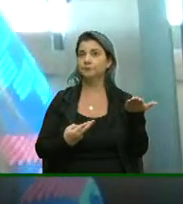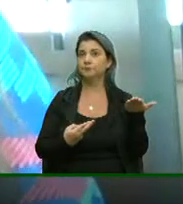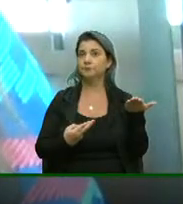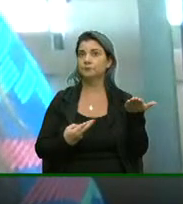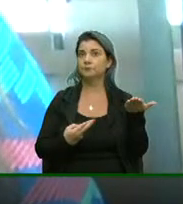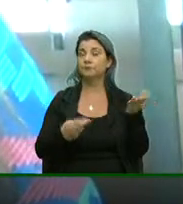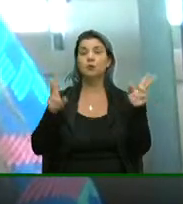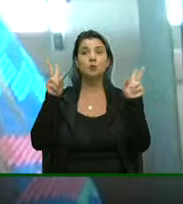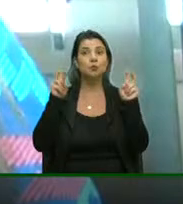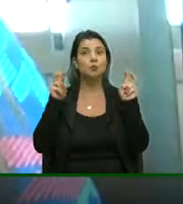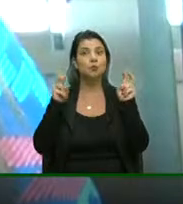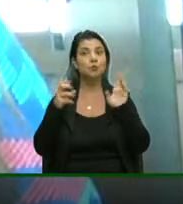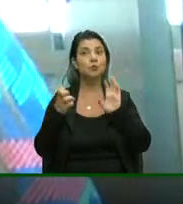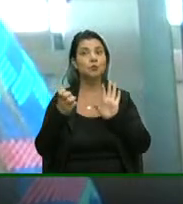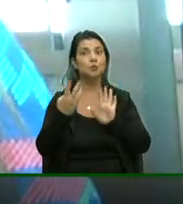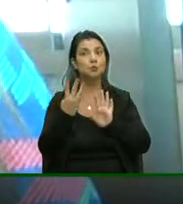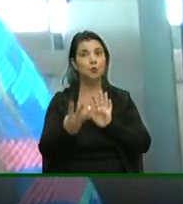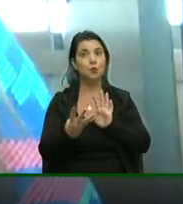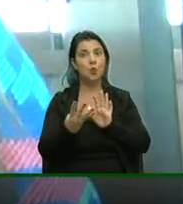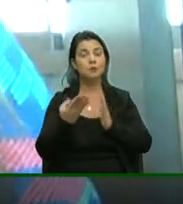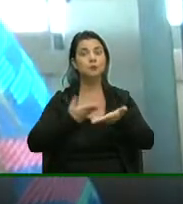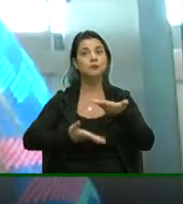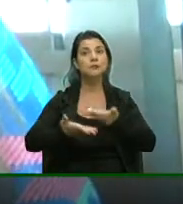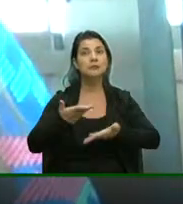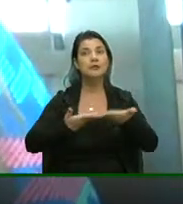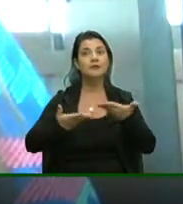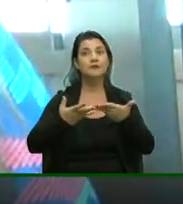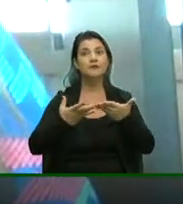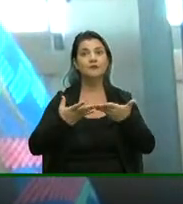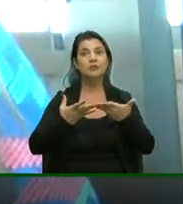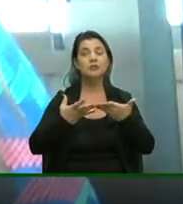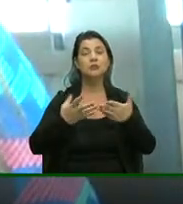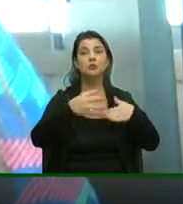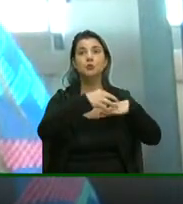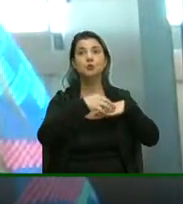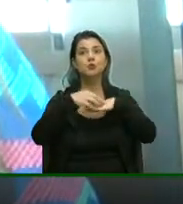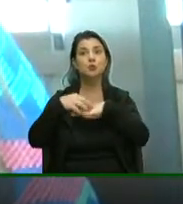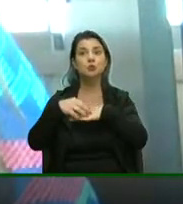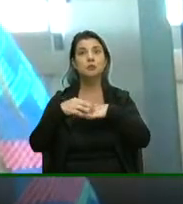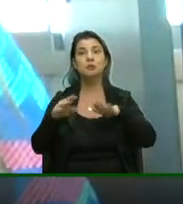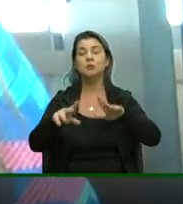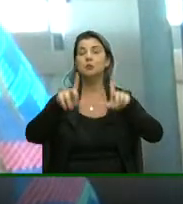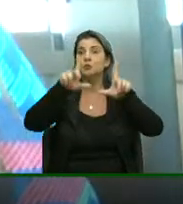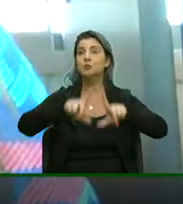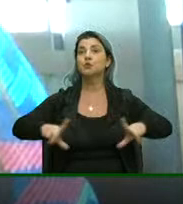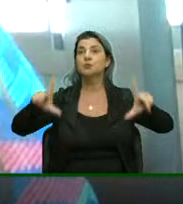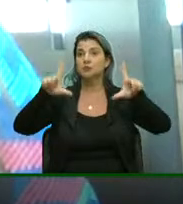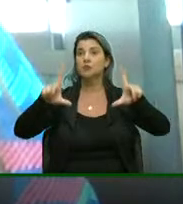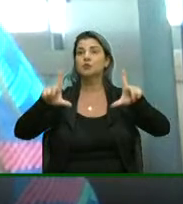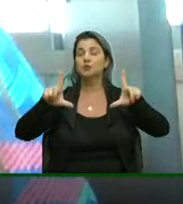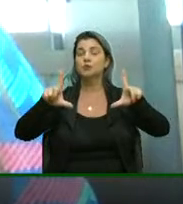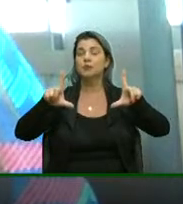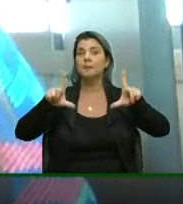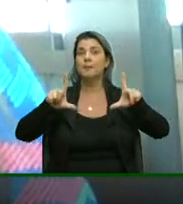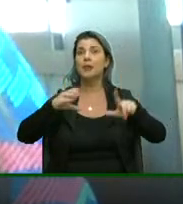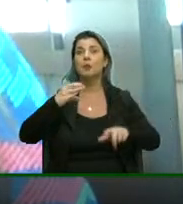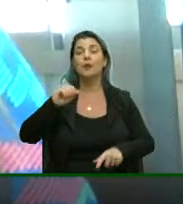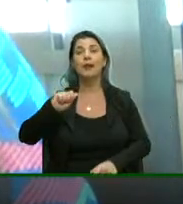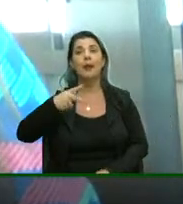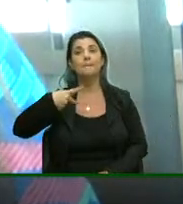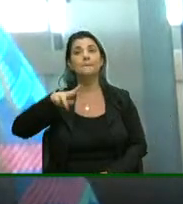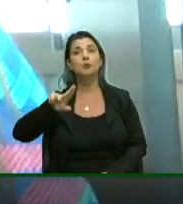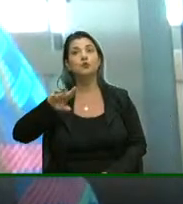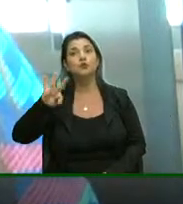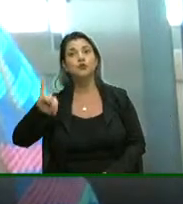No título 4, serviço de trânsito de tabela de incidência do anexo 31 de dezembro de 2021, o caput do item